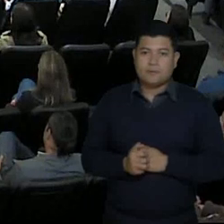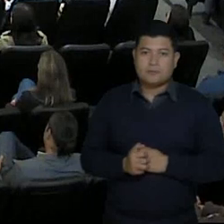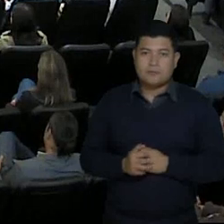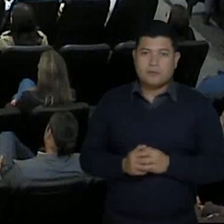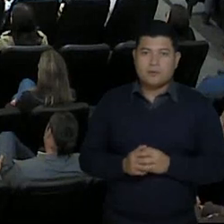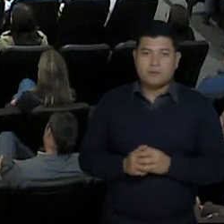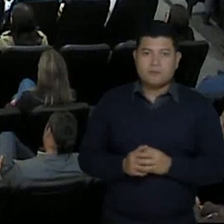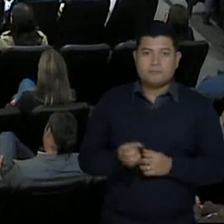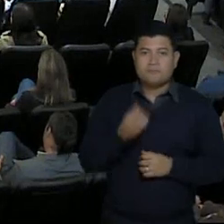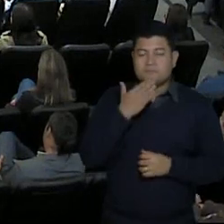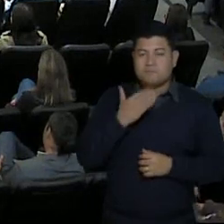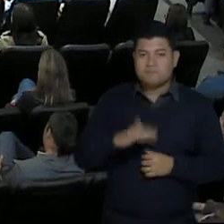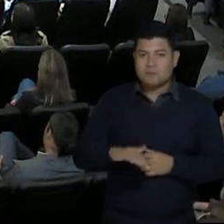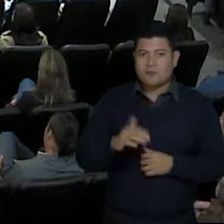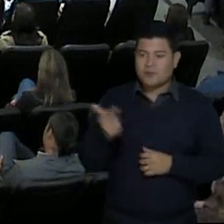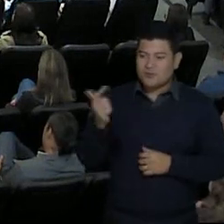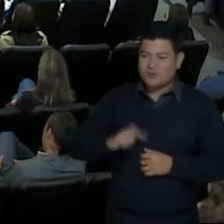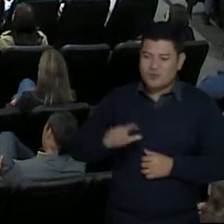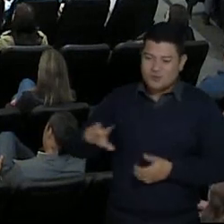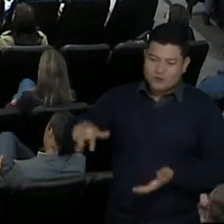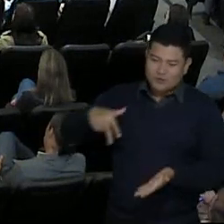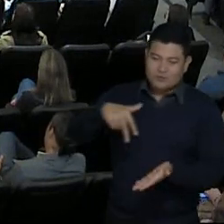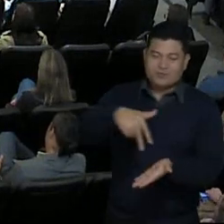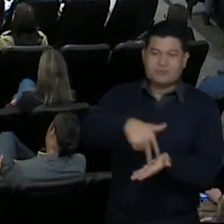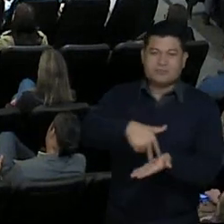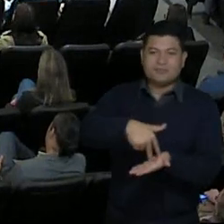Boa tarde ó eu de novo